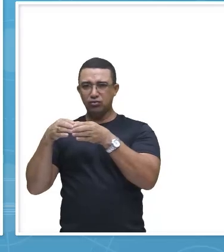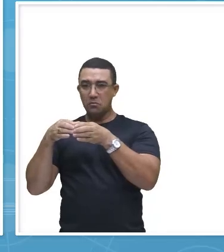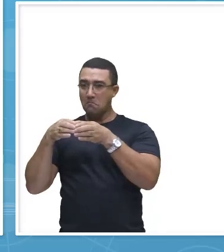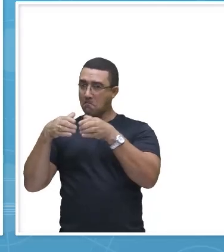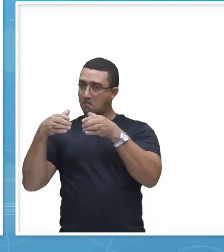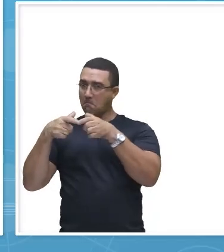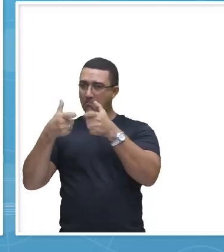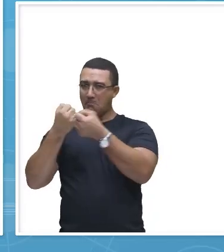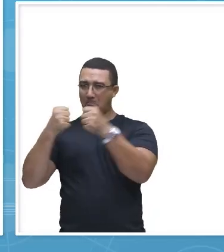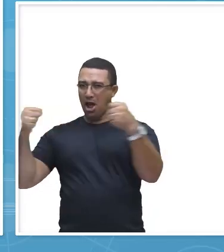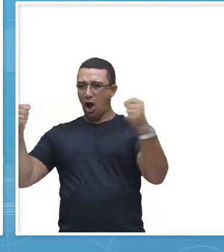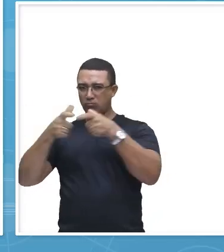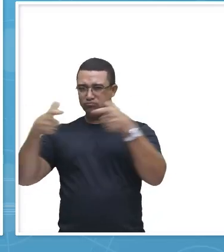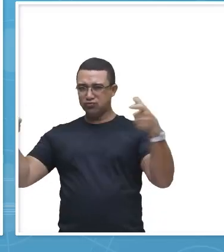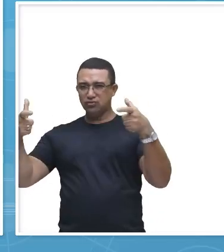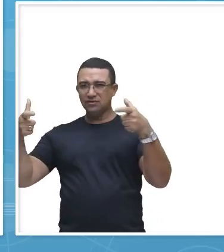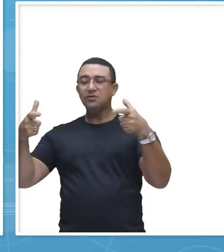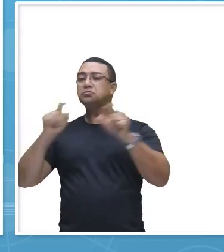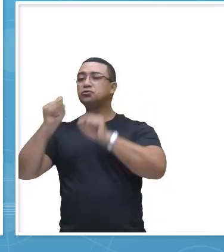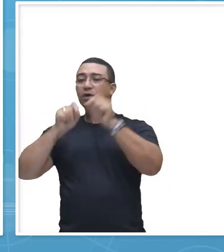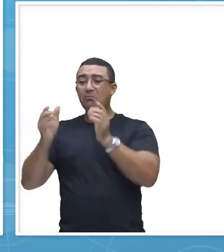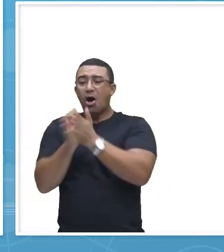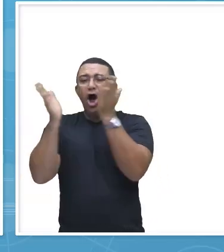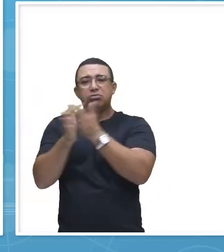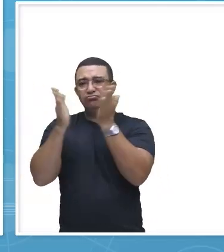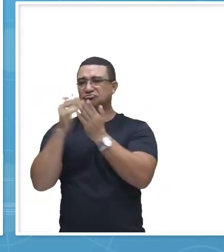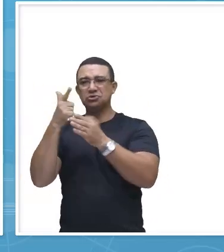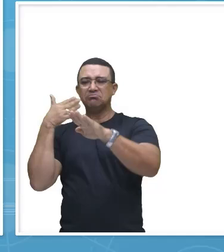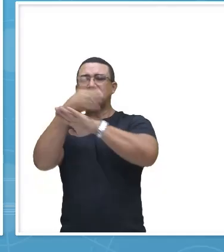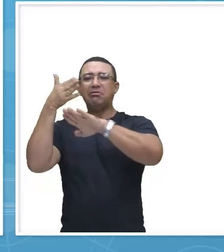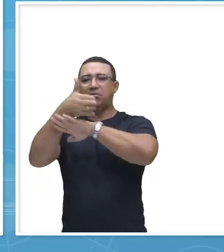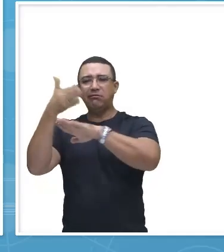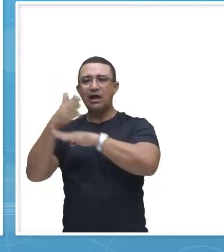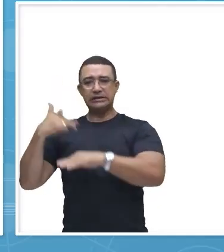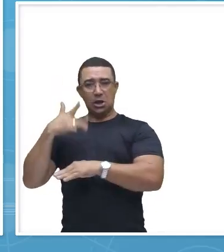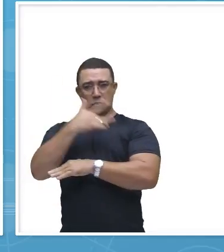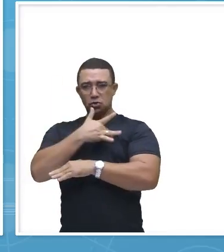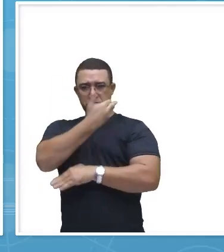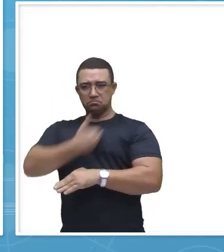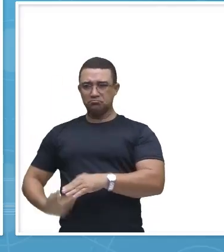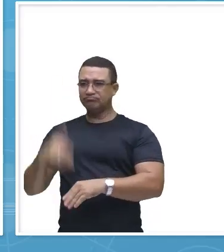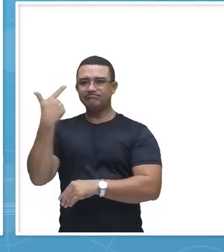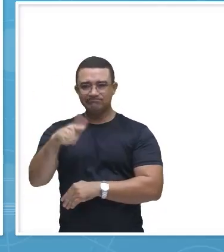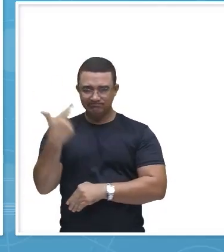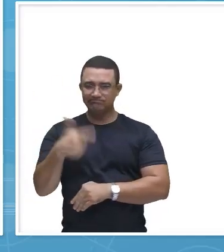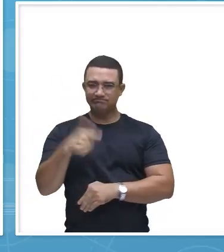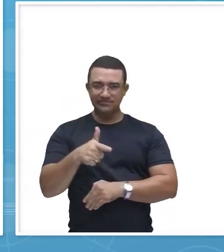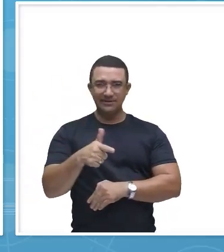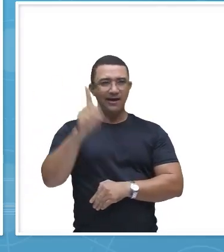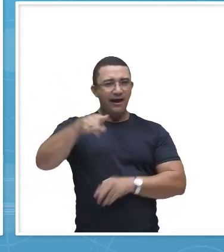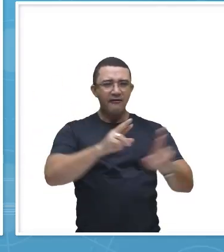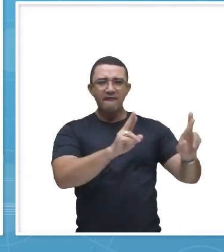maioria, sem acesso aos serviços básicos de saúde. Essas diferentes formas de ocupar, esses